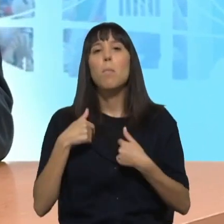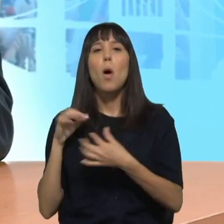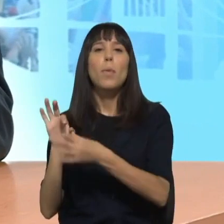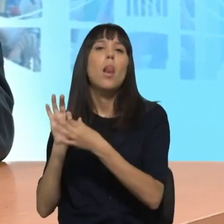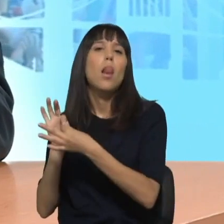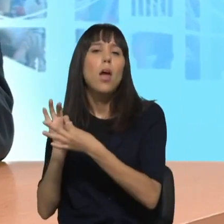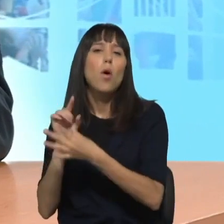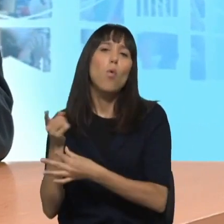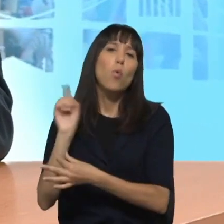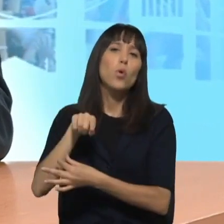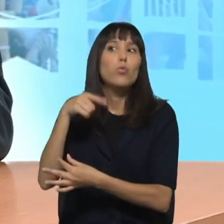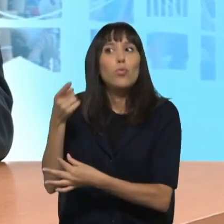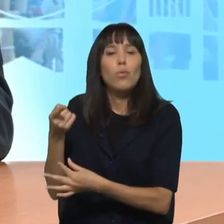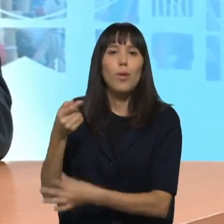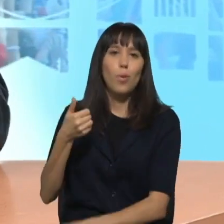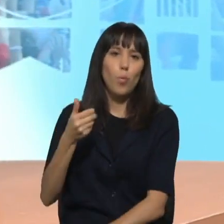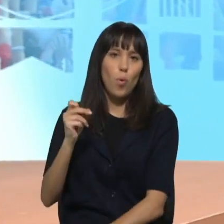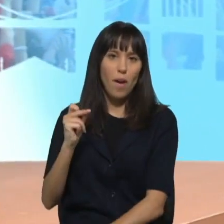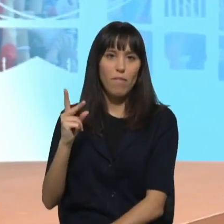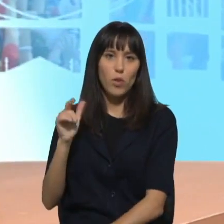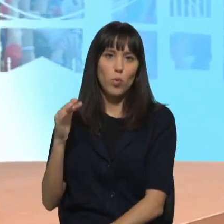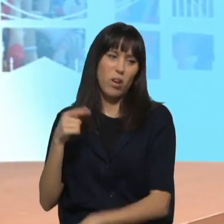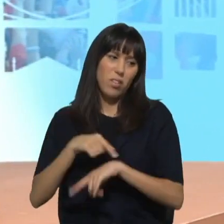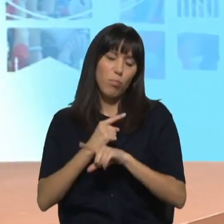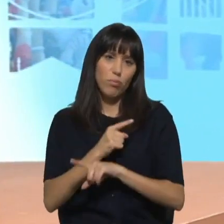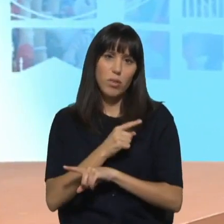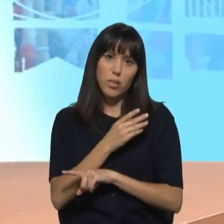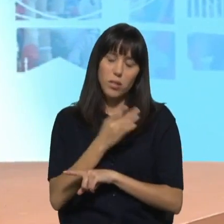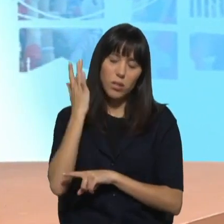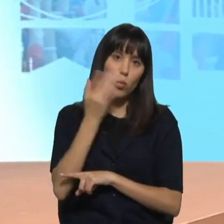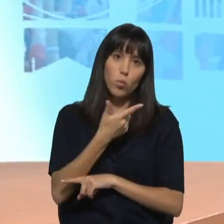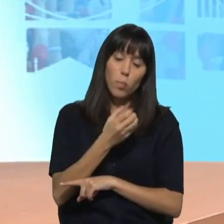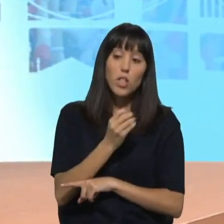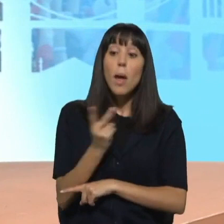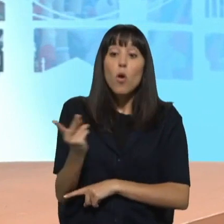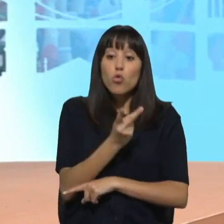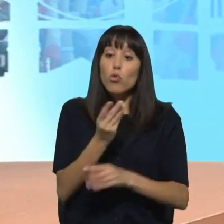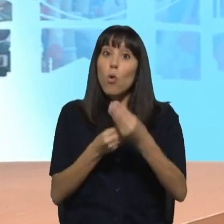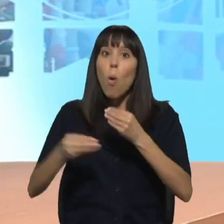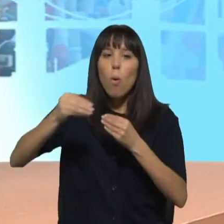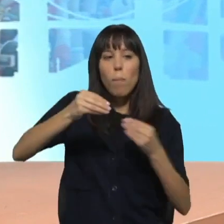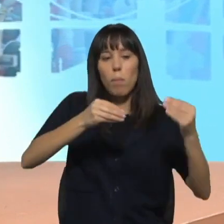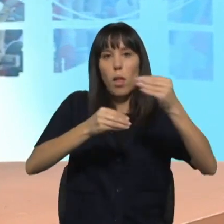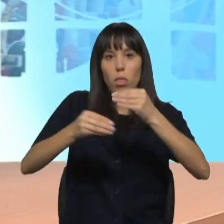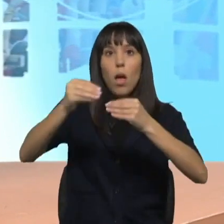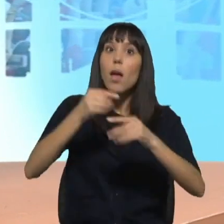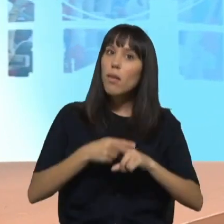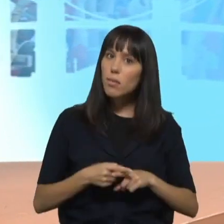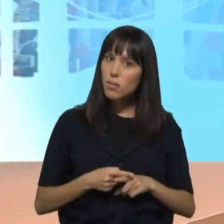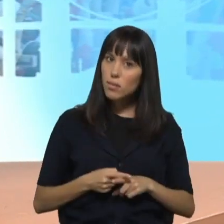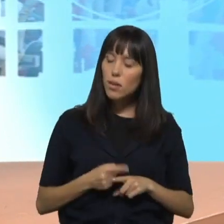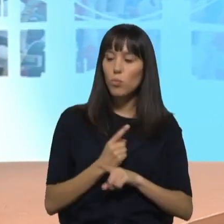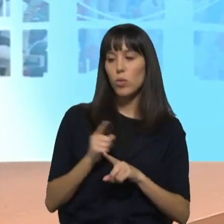São Boaventura, que é contemporâneo de São Tomás. Mas a complementaridade do pensamento dos dois é muito interessante, e ele, durante 20 e tal anos, que é